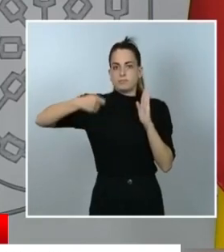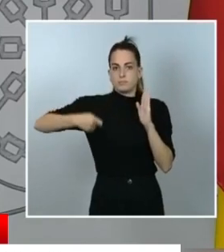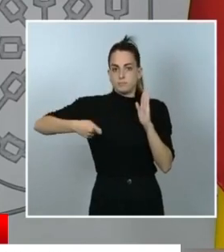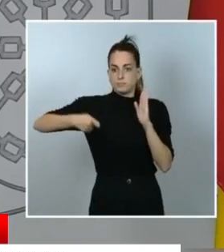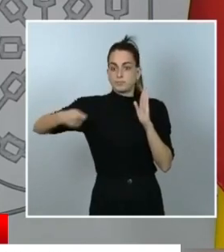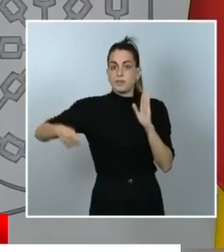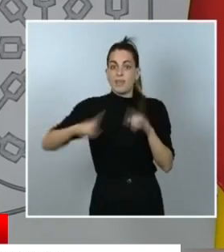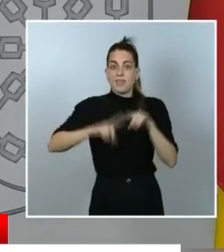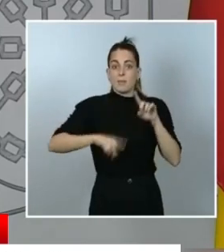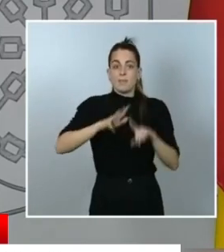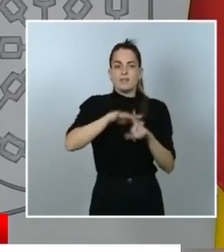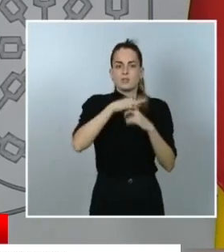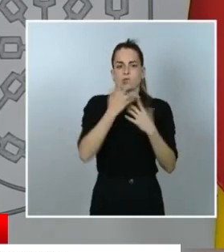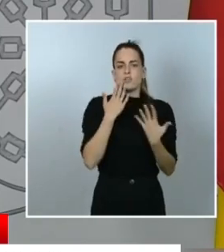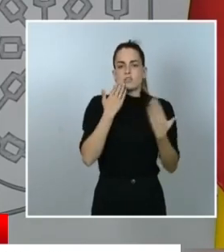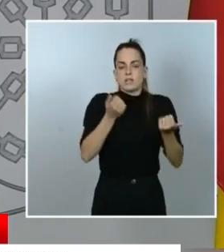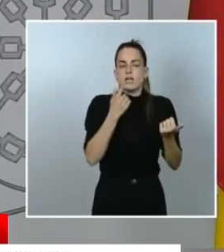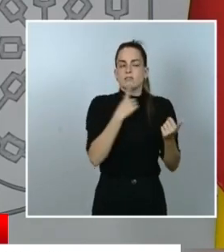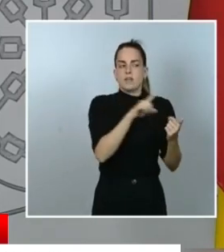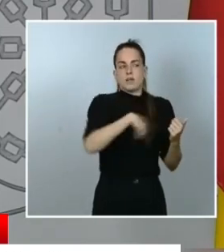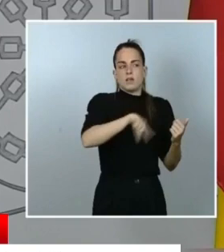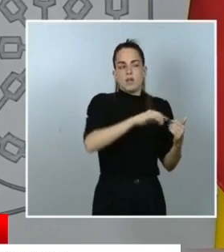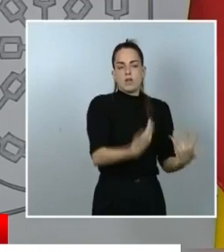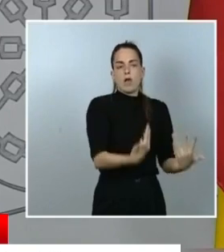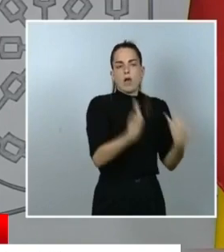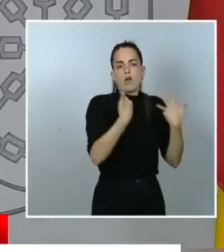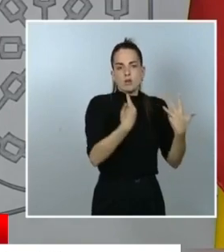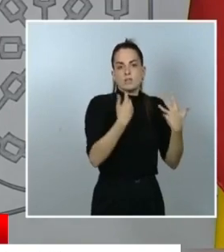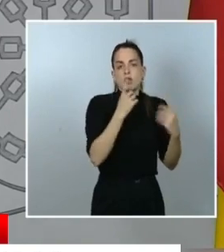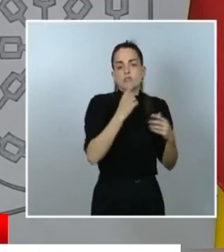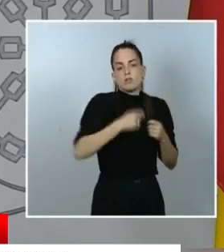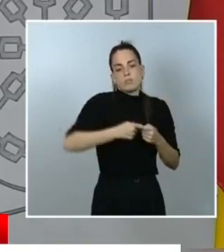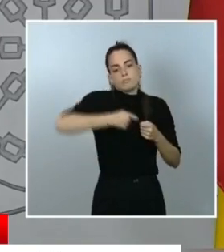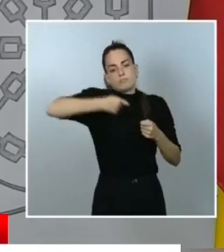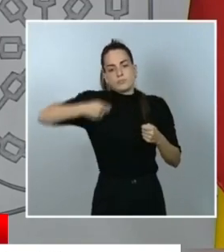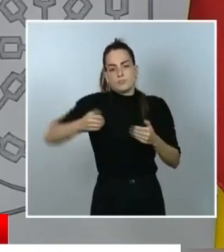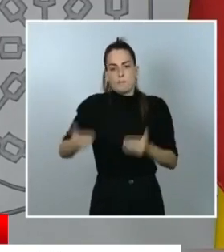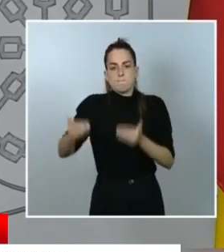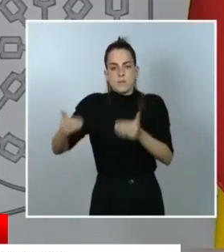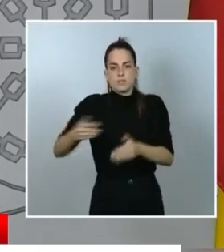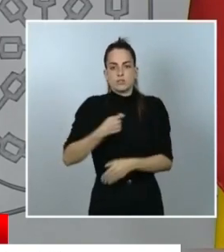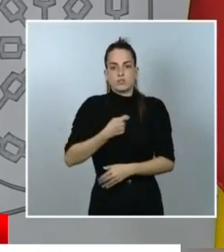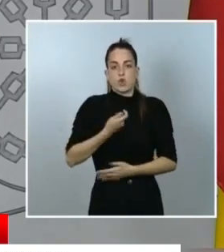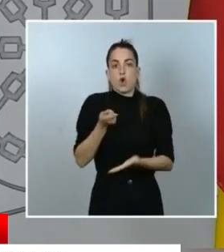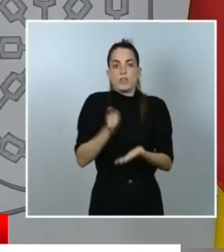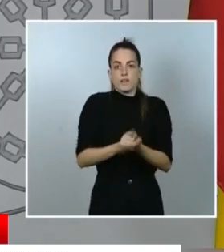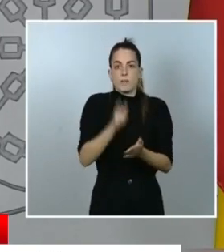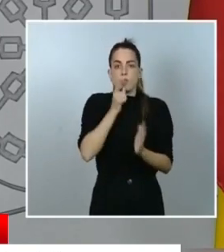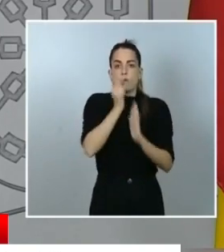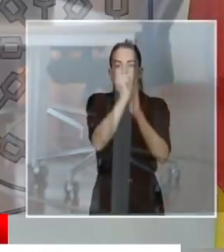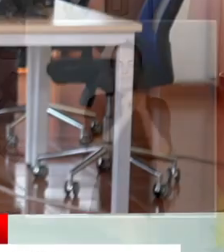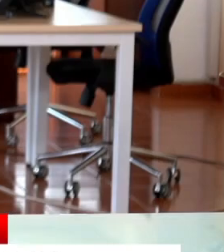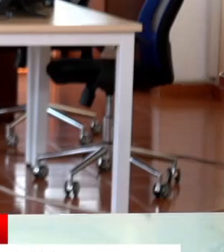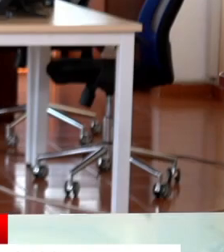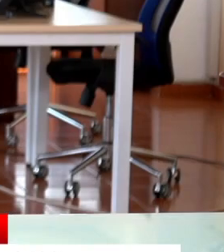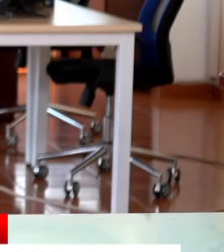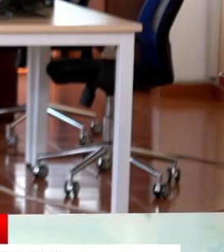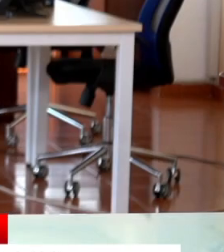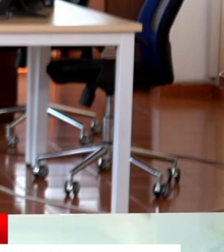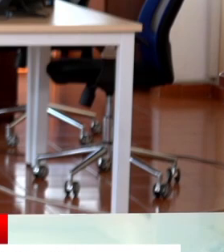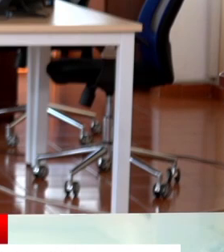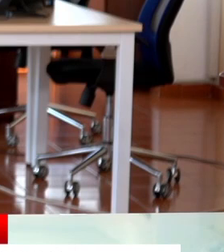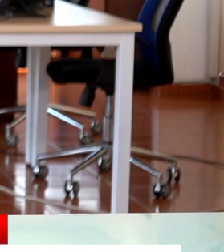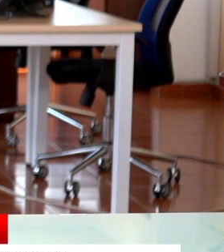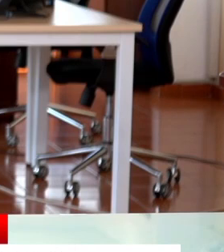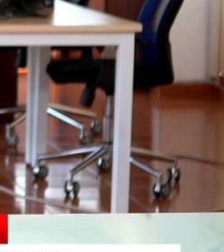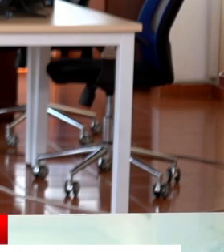pandemia da Covid-19, com mais de 77 mil mortos e mais de 3,4